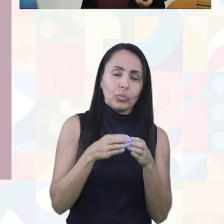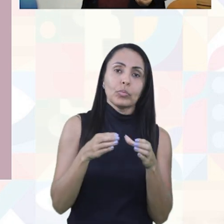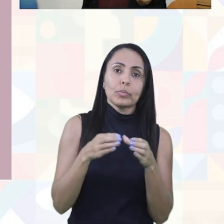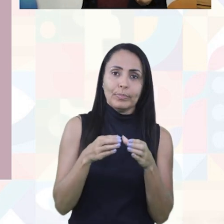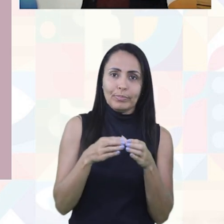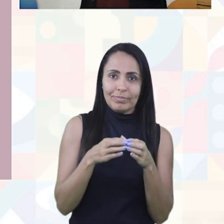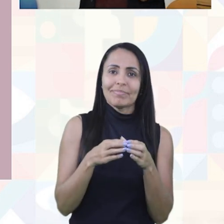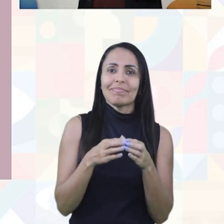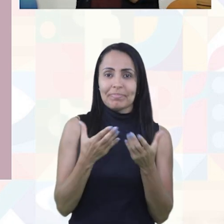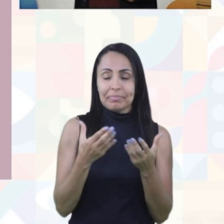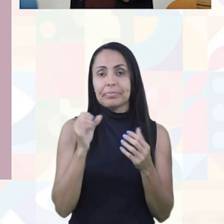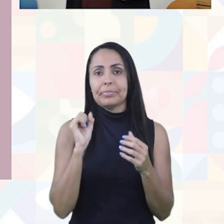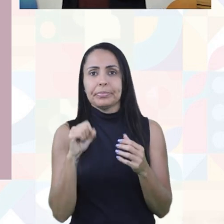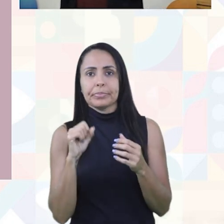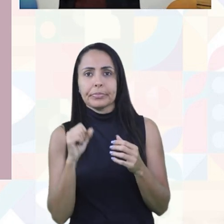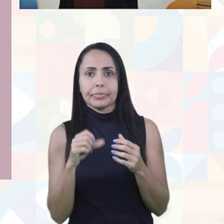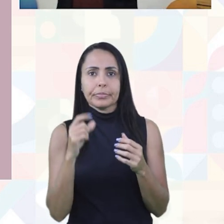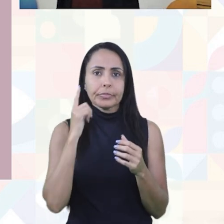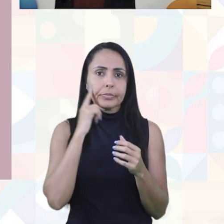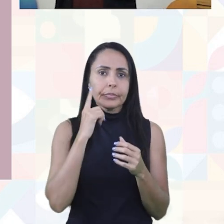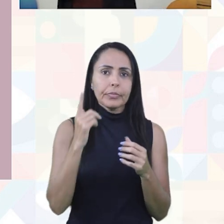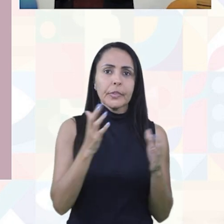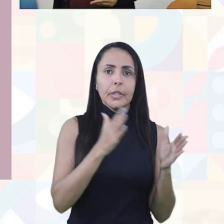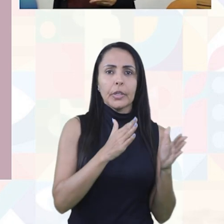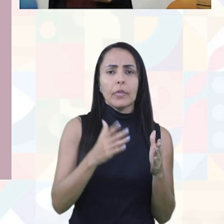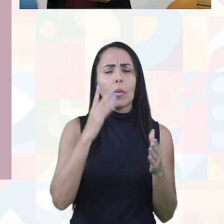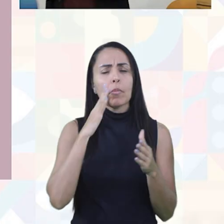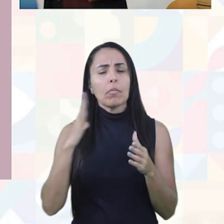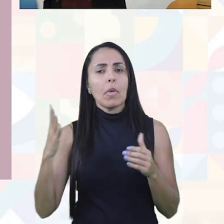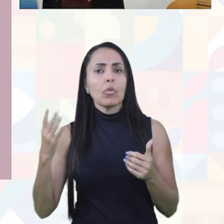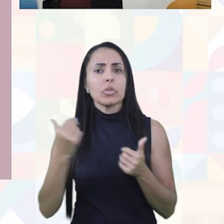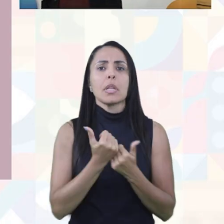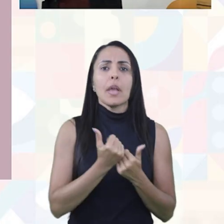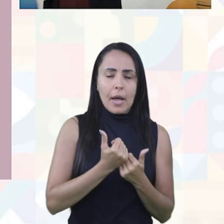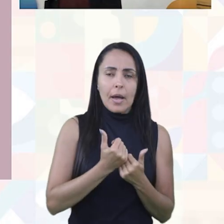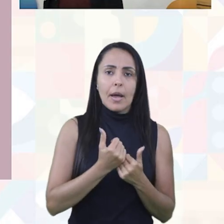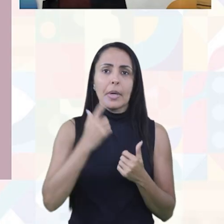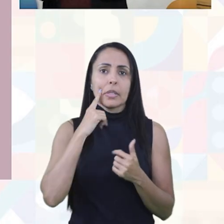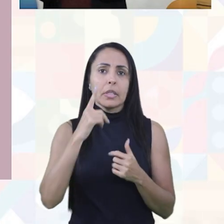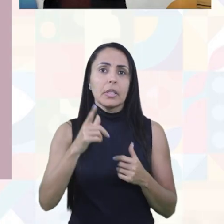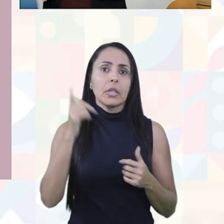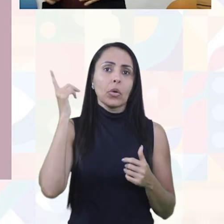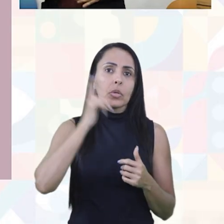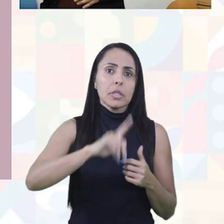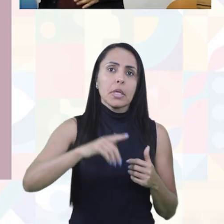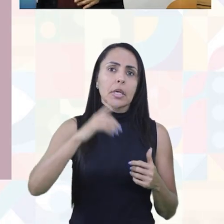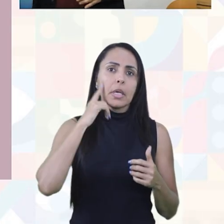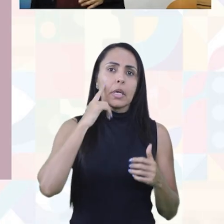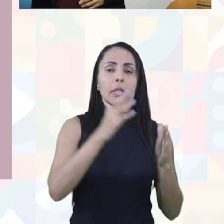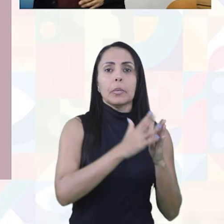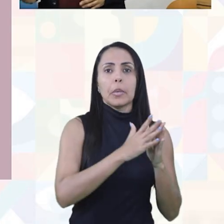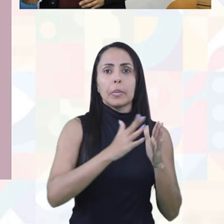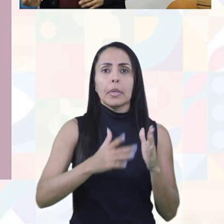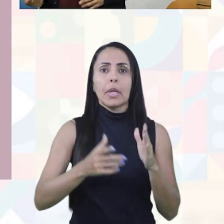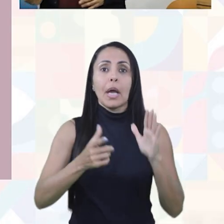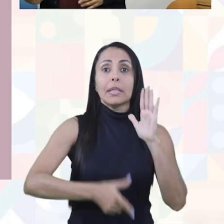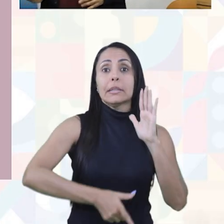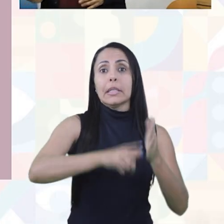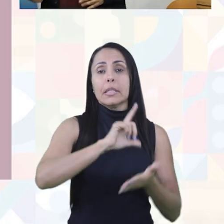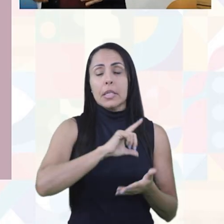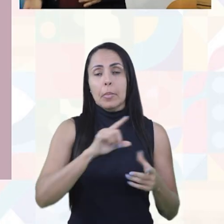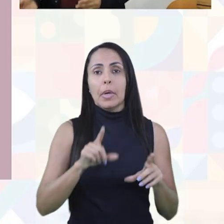de normas, né, que elas vão auxiliar para que a gente consiga se deparar, na verdade, antecipar